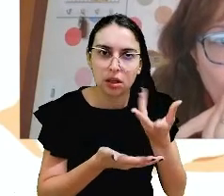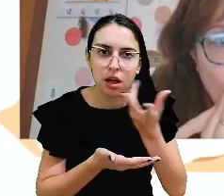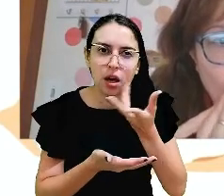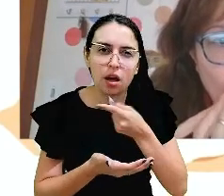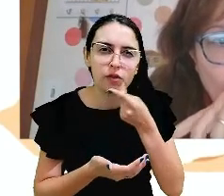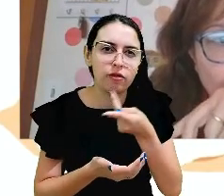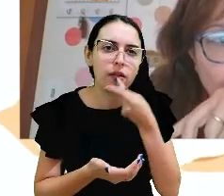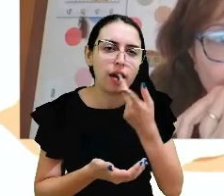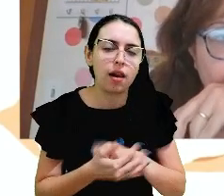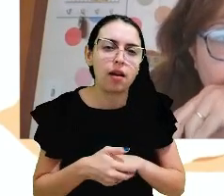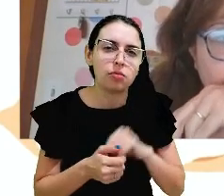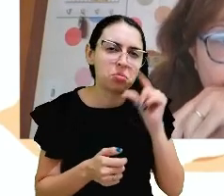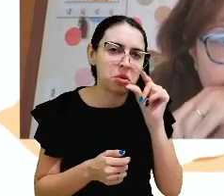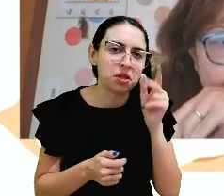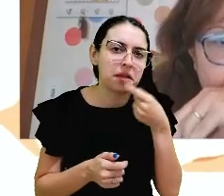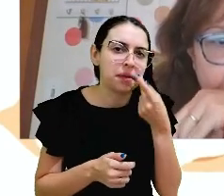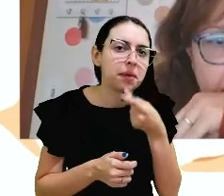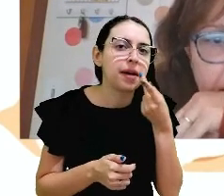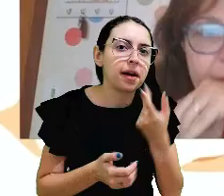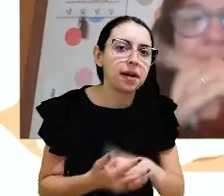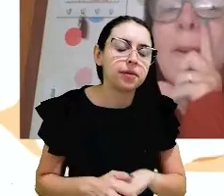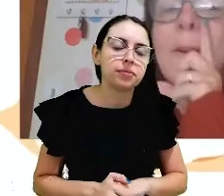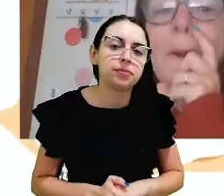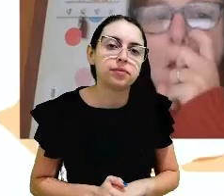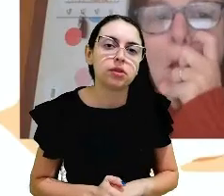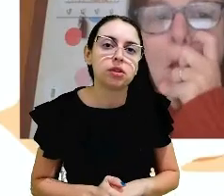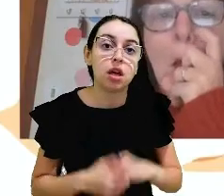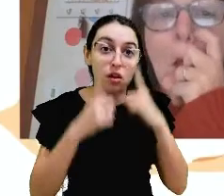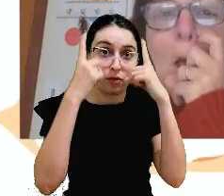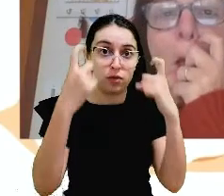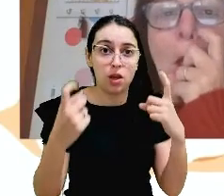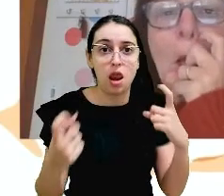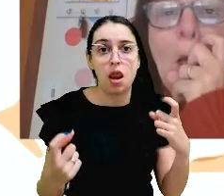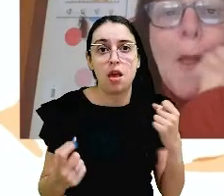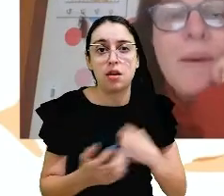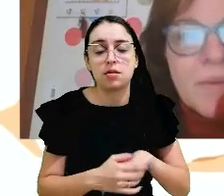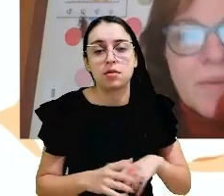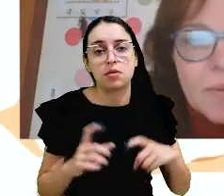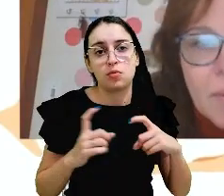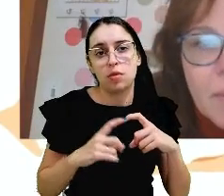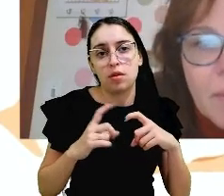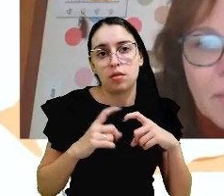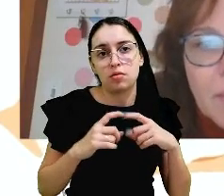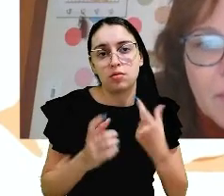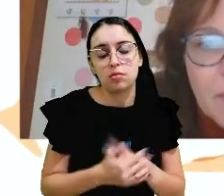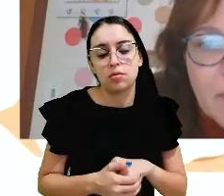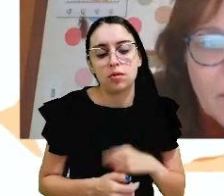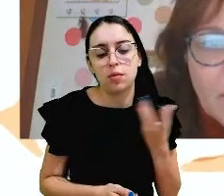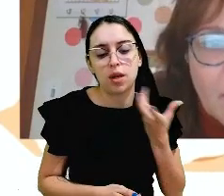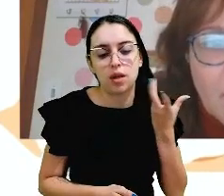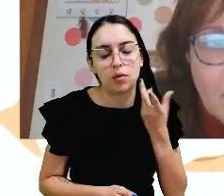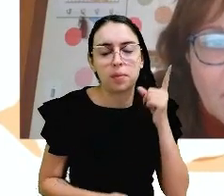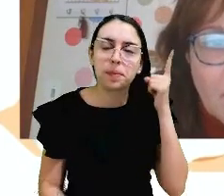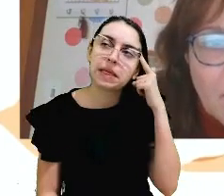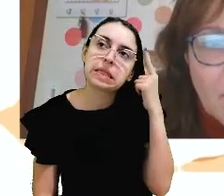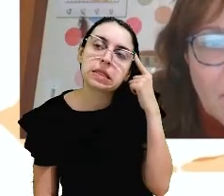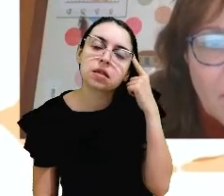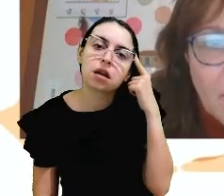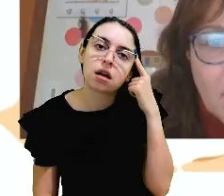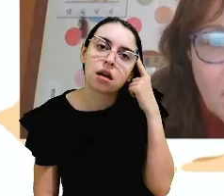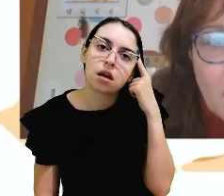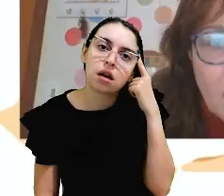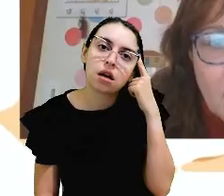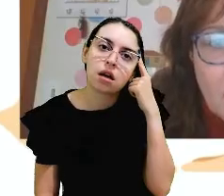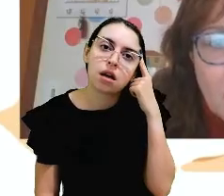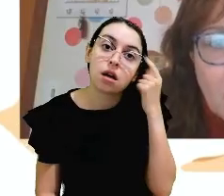eu já falei um pouquinho aqui, que tem a ver com essa violência obstétrica, né? Eu queria pensar que a